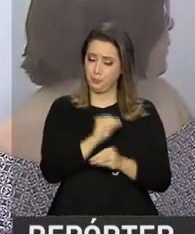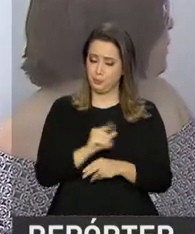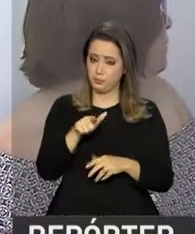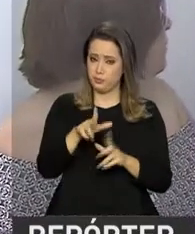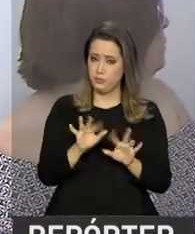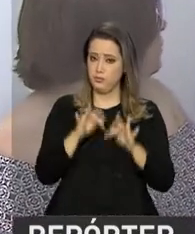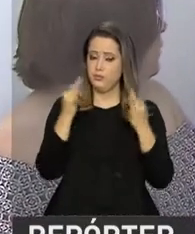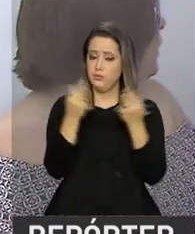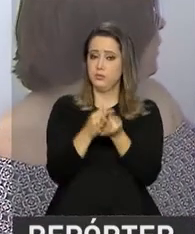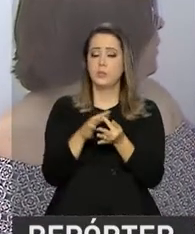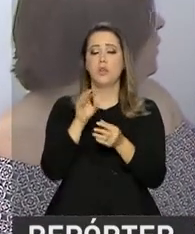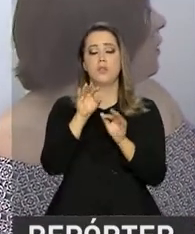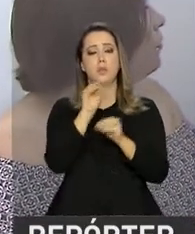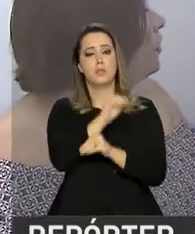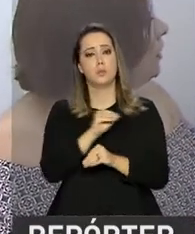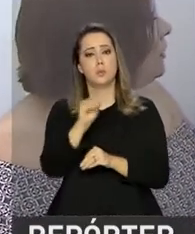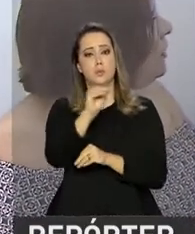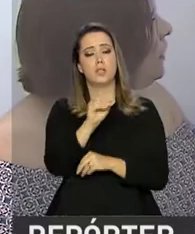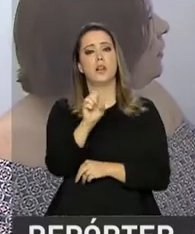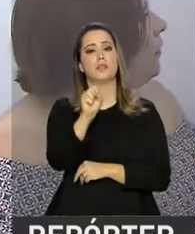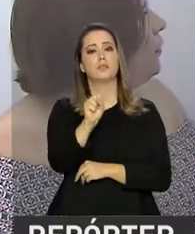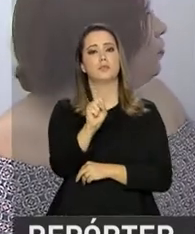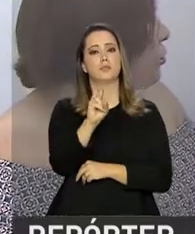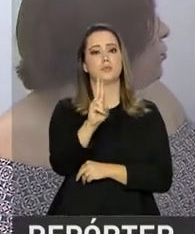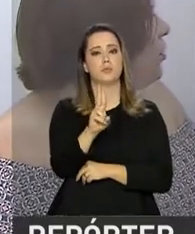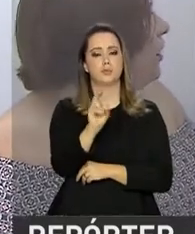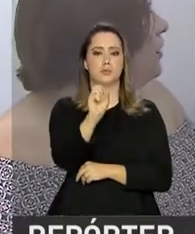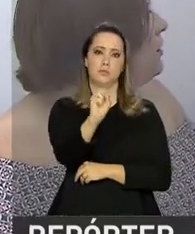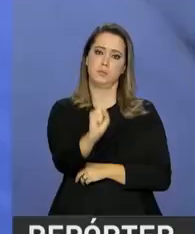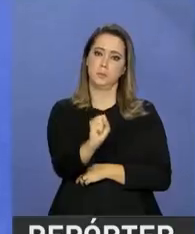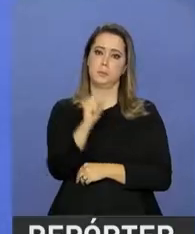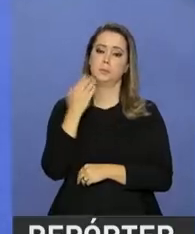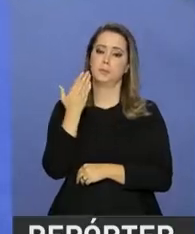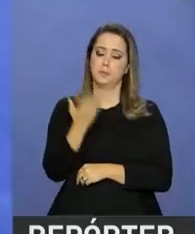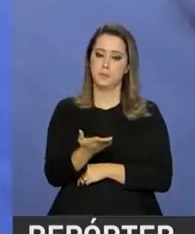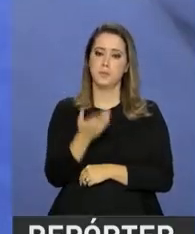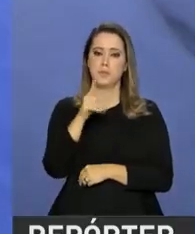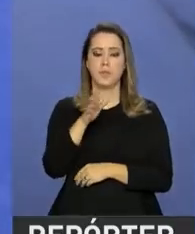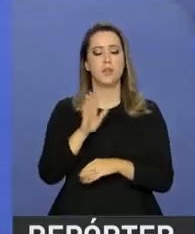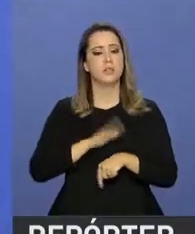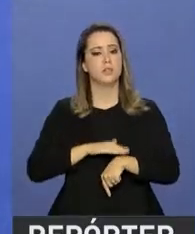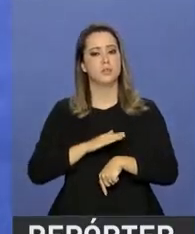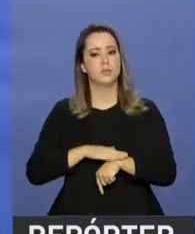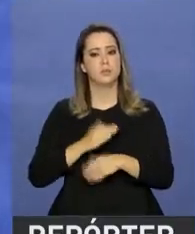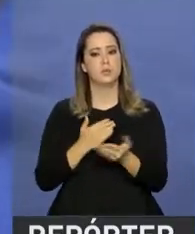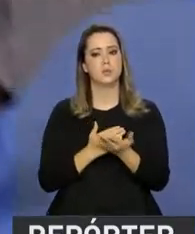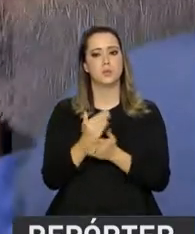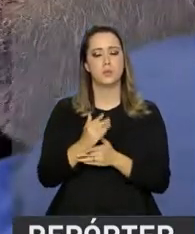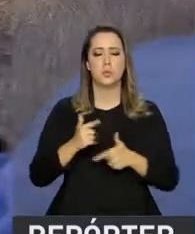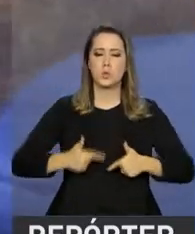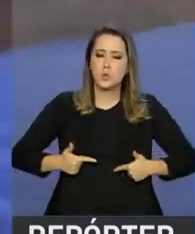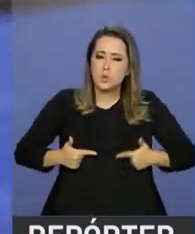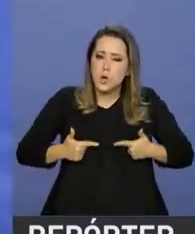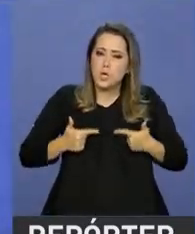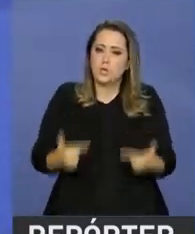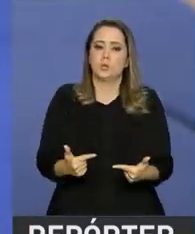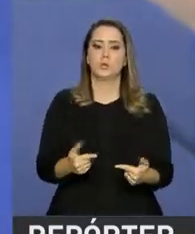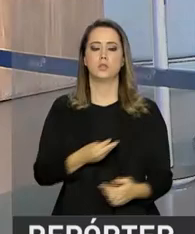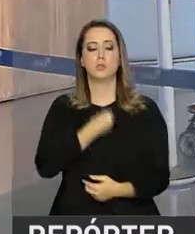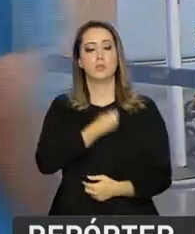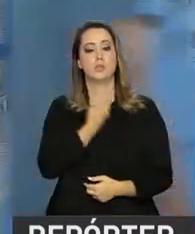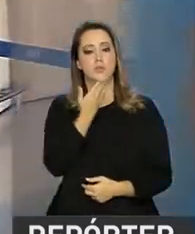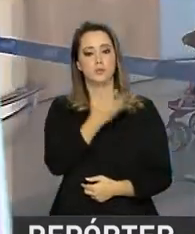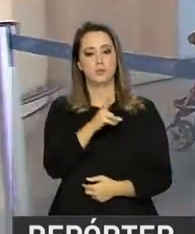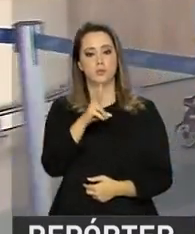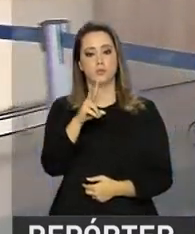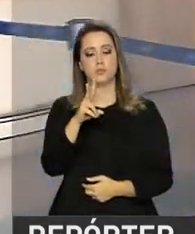foi encaminhada para o tratamento pelo Sistema Único de Saúde, o SUS. Nesse momento, começou a batalha pela vida do Vitor.